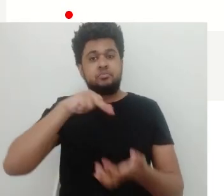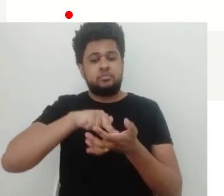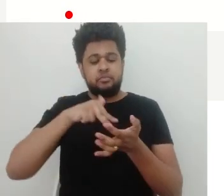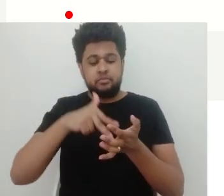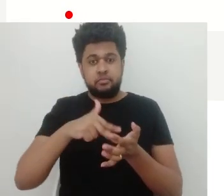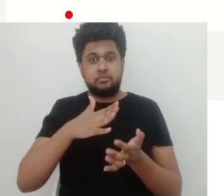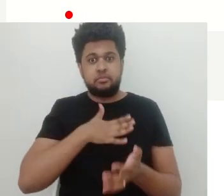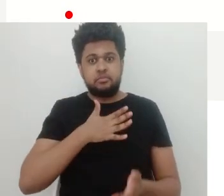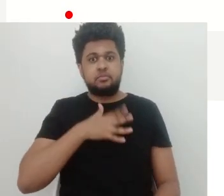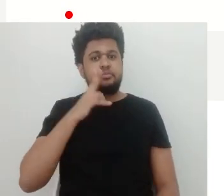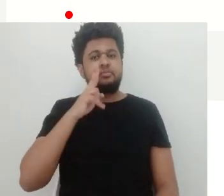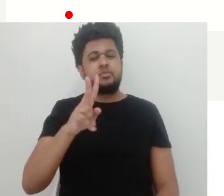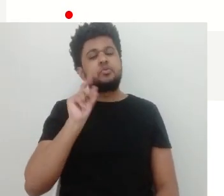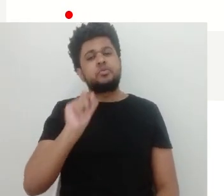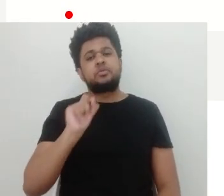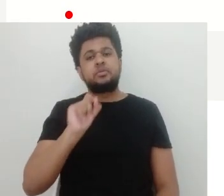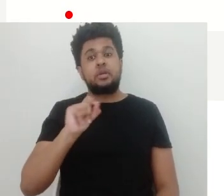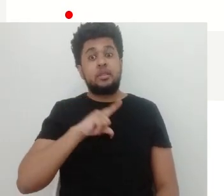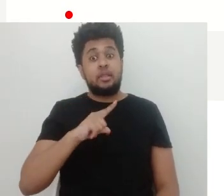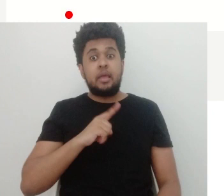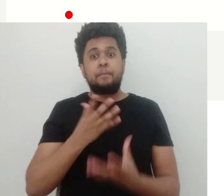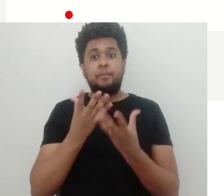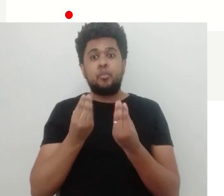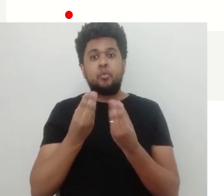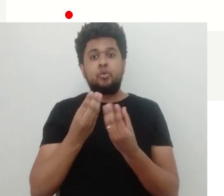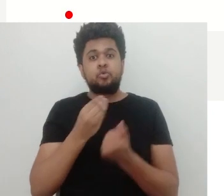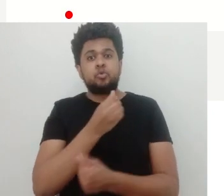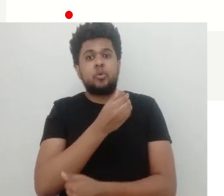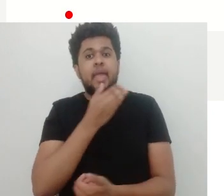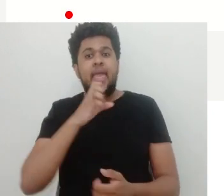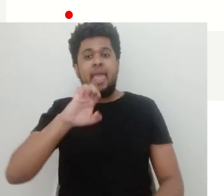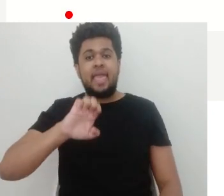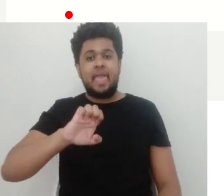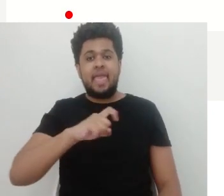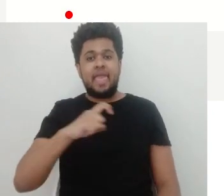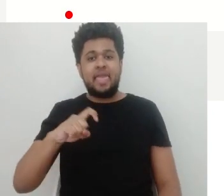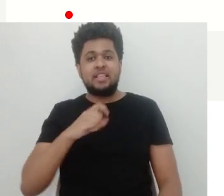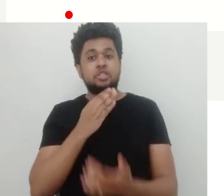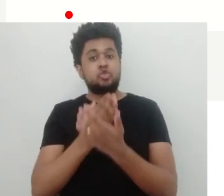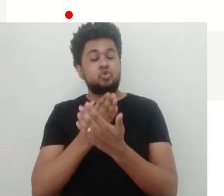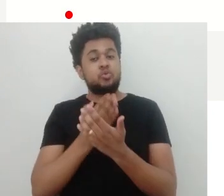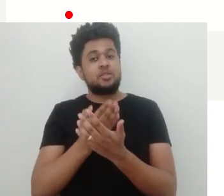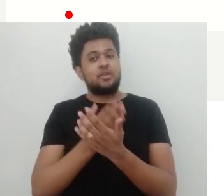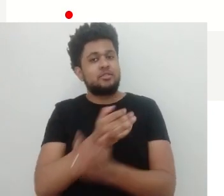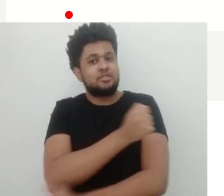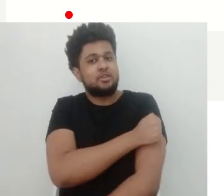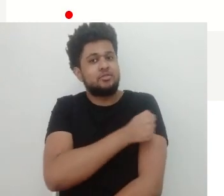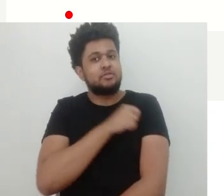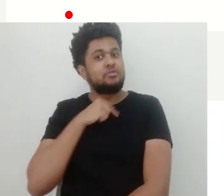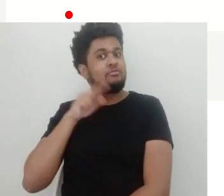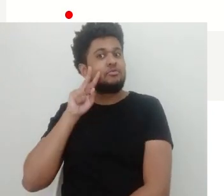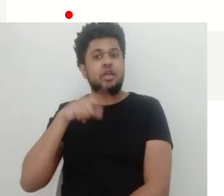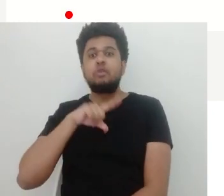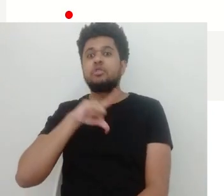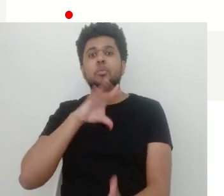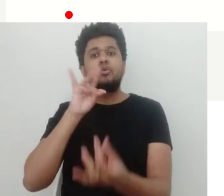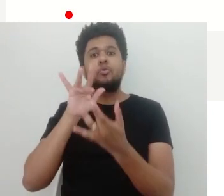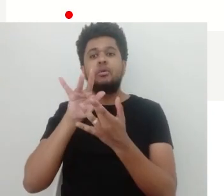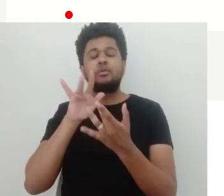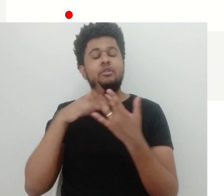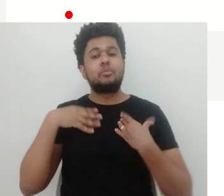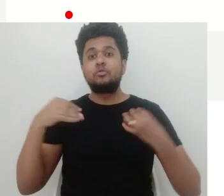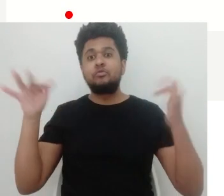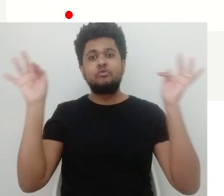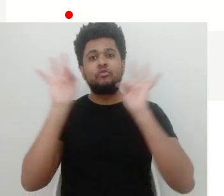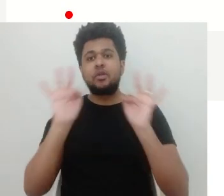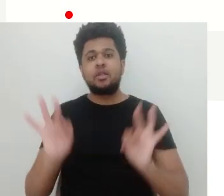feliz de, digamos assim, usar esse verbo um pouco impróprio, de revê-los aqui hoje nessa situação. Estou muito